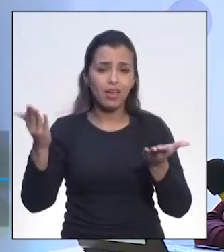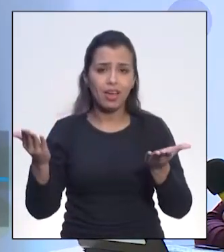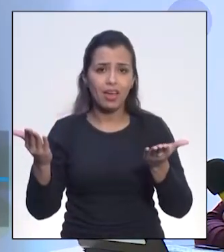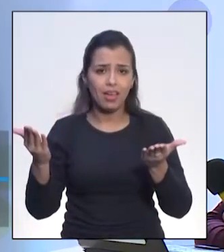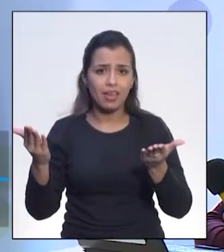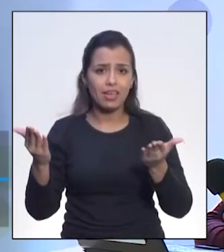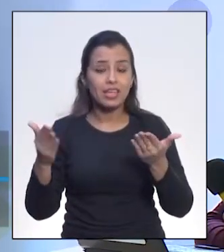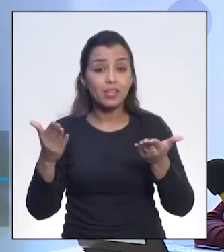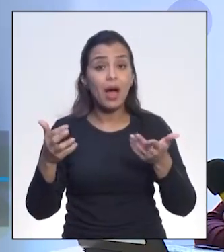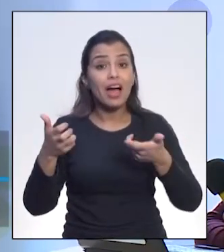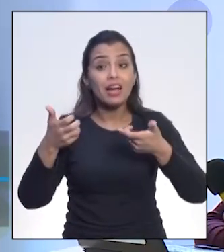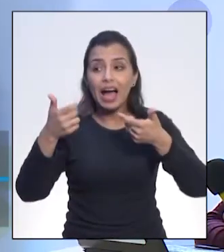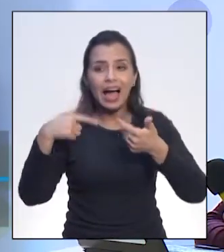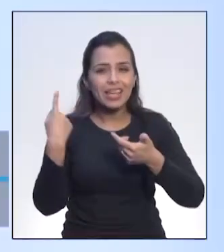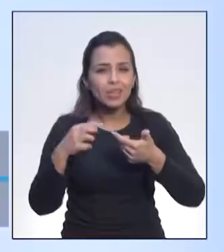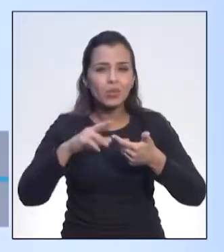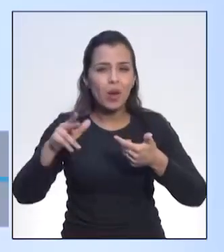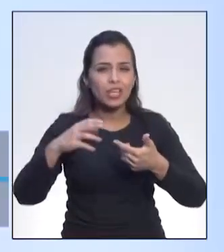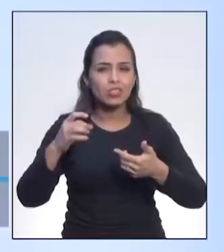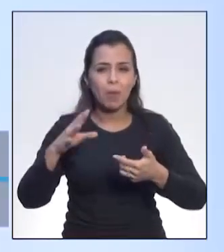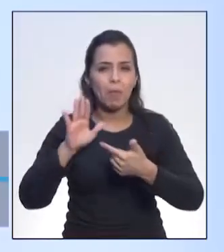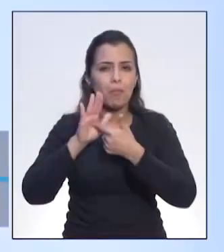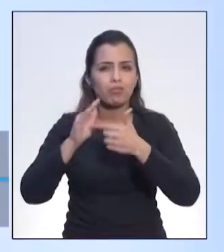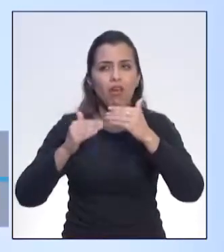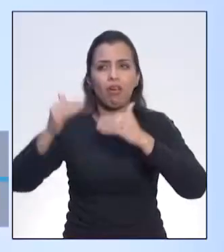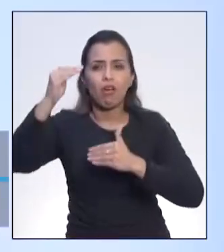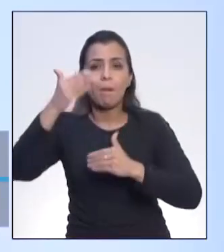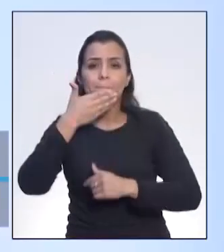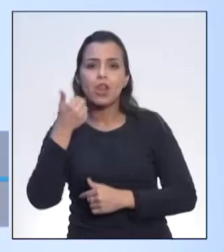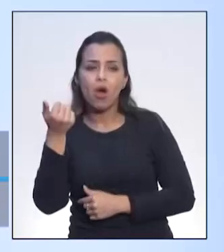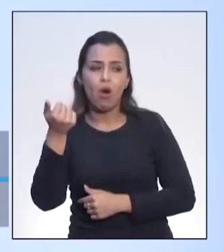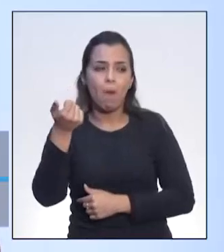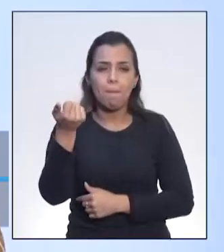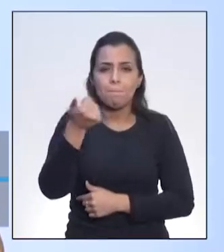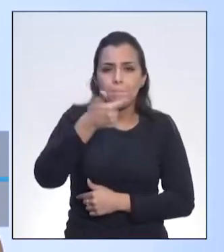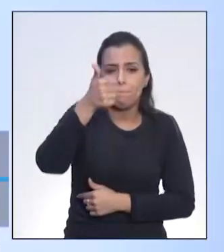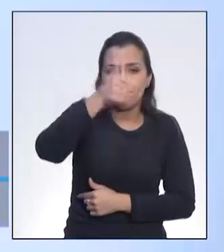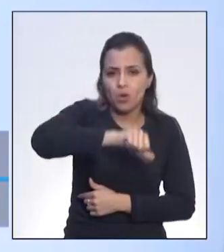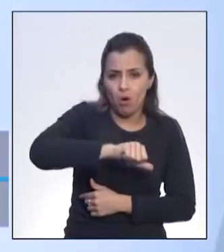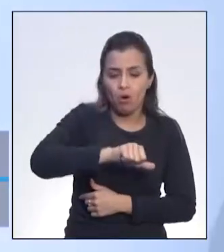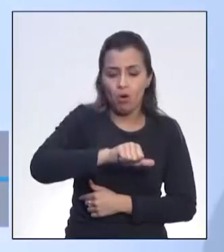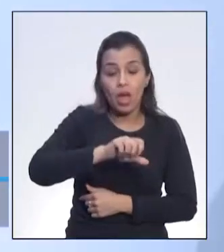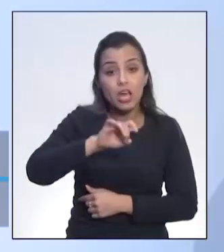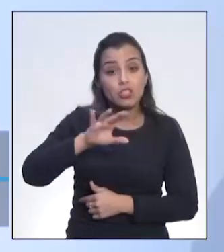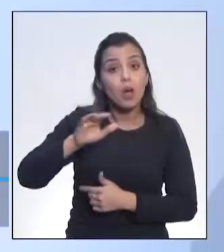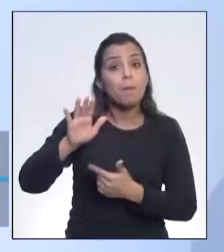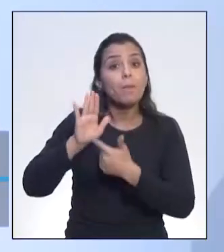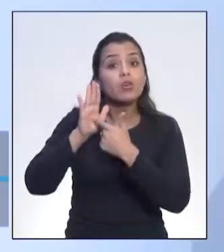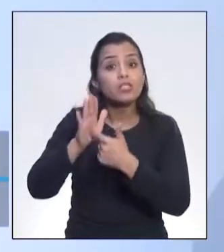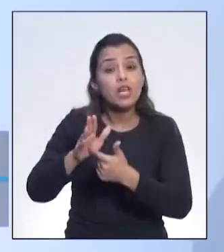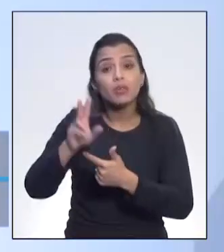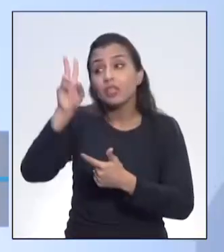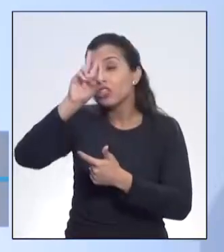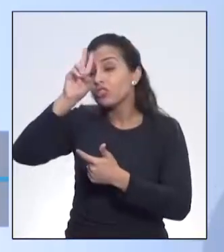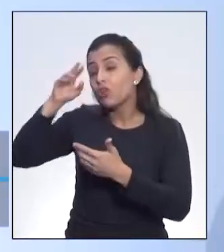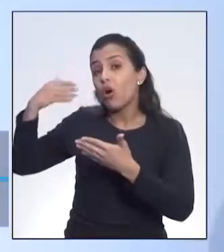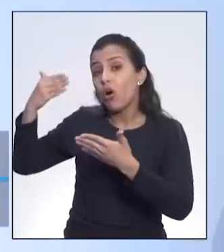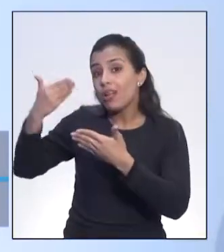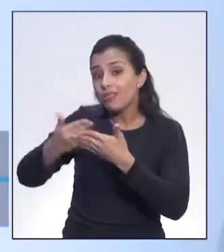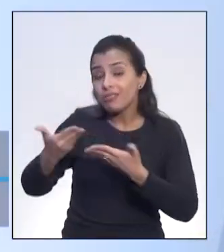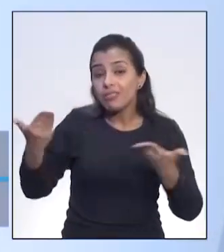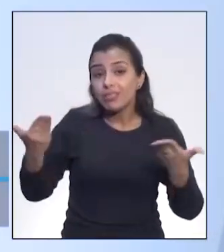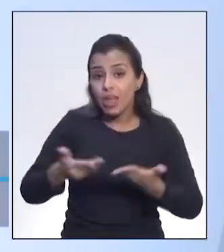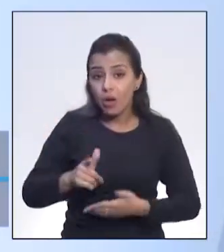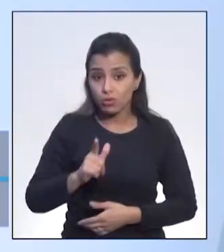aspectos históricos que se referem a um conjunto de direitos que precisam ainda serem conquistados. E nós vamos entrar agora